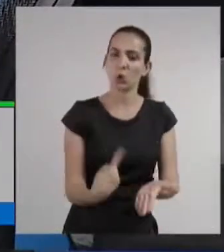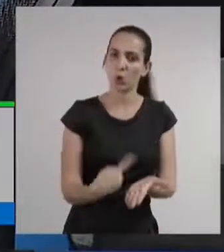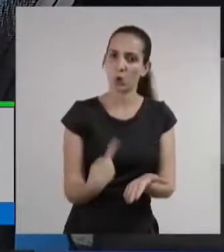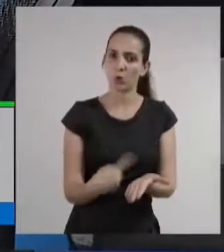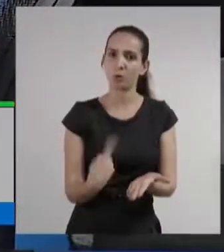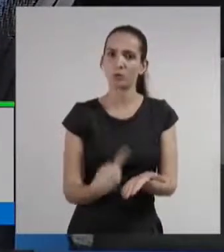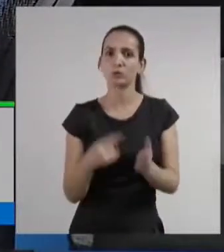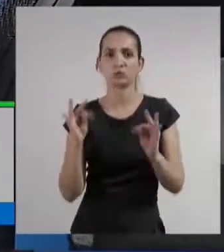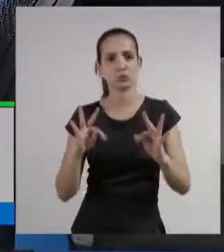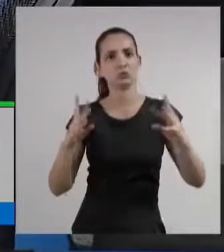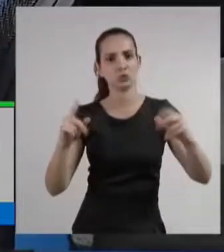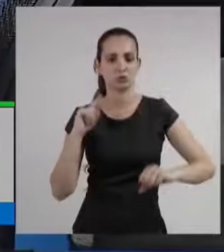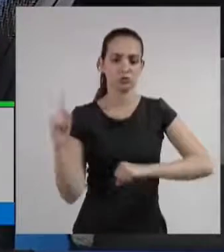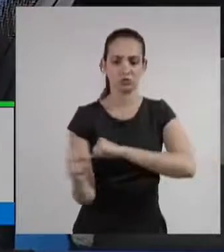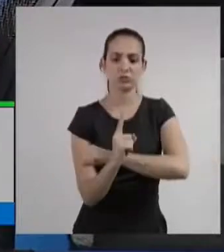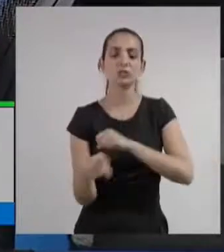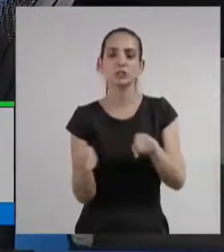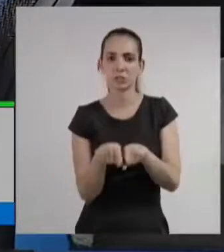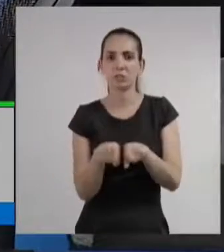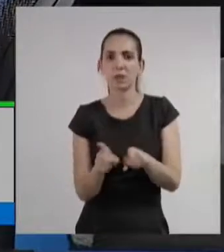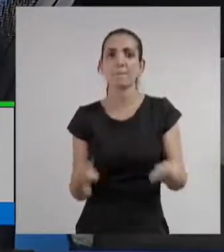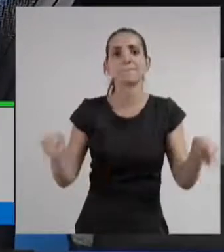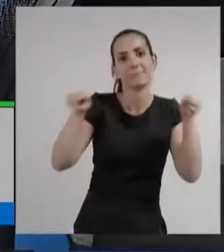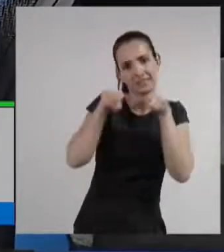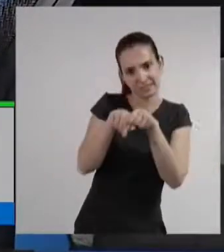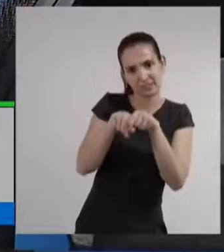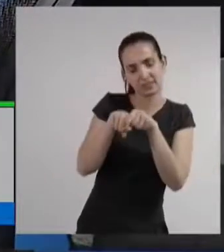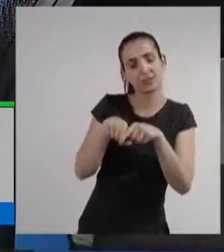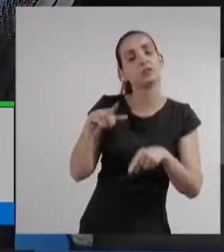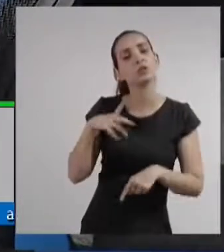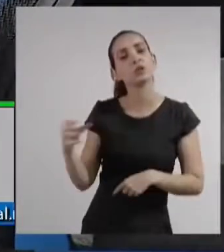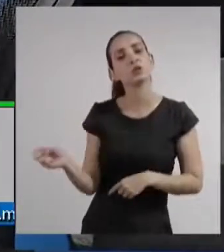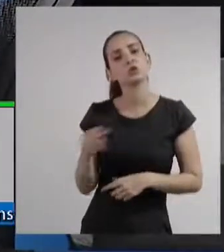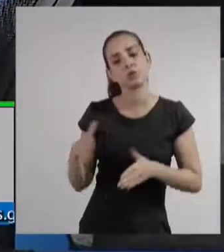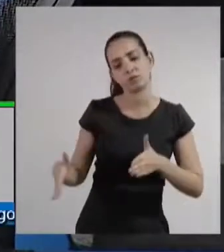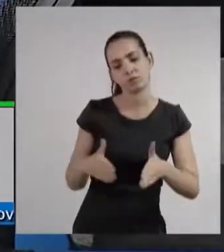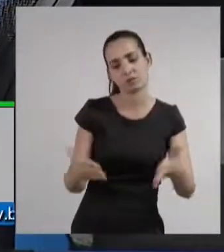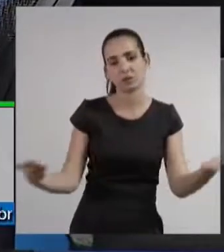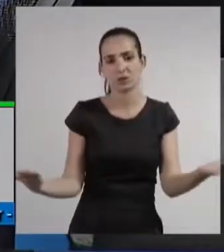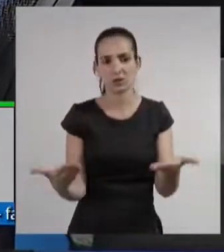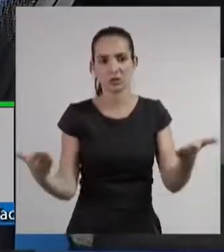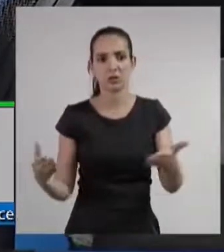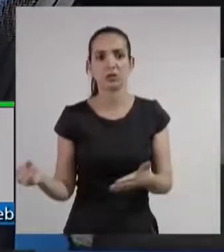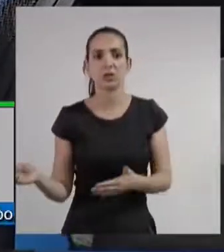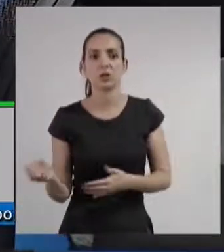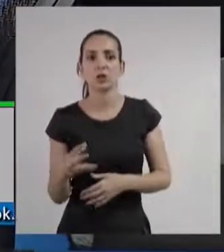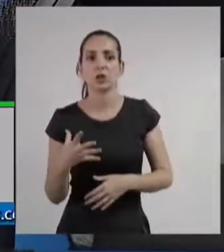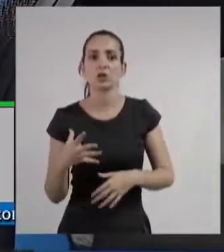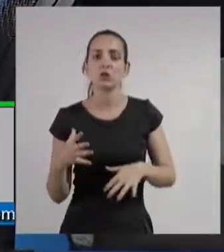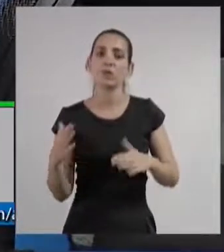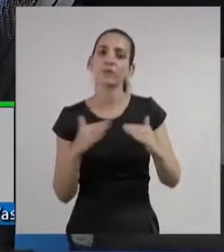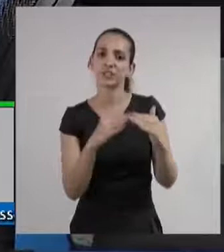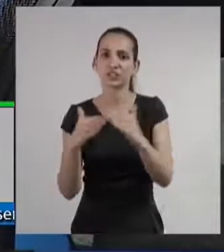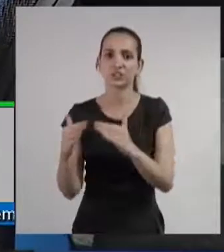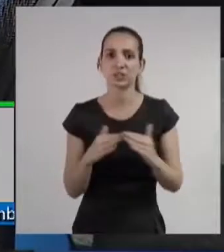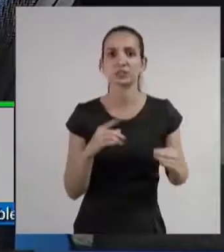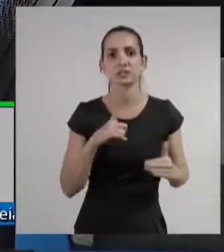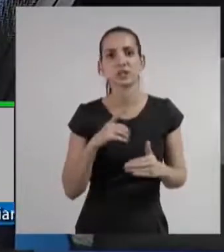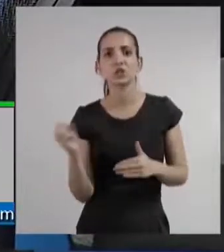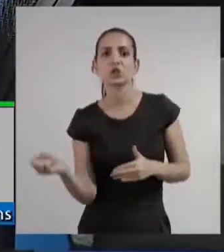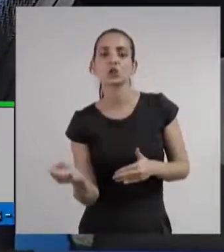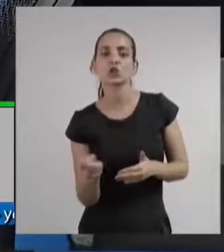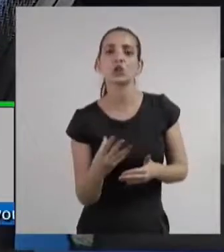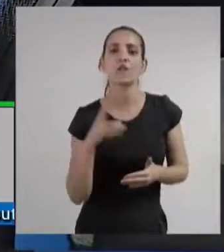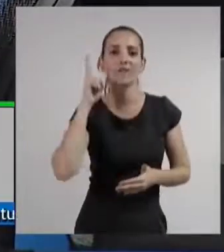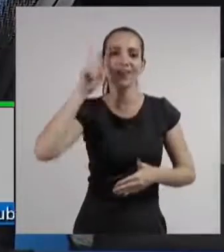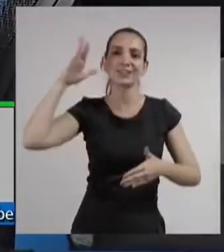comprometimento com os seus clientes e parceiros, tendo iniciado sua trajetória no mercado imobiliário com o firme propósito de escrever cada capítulo de